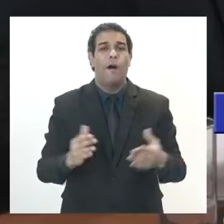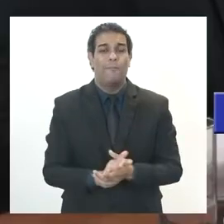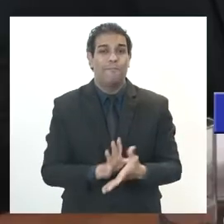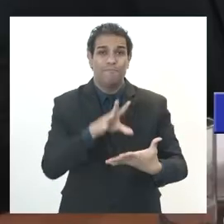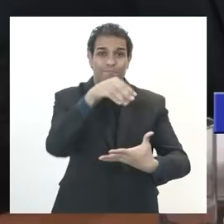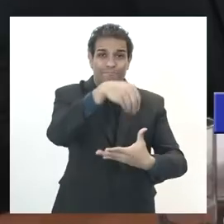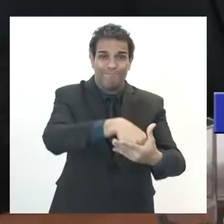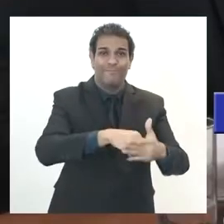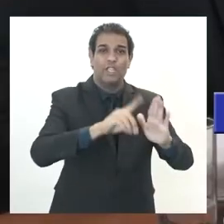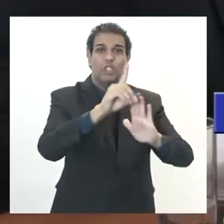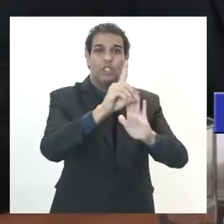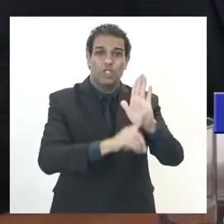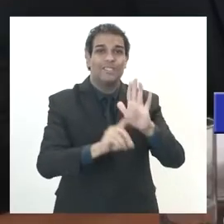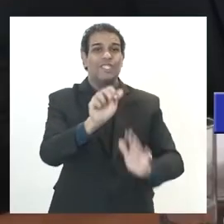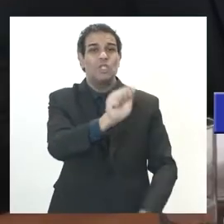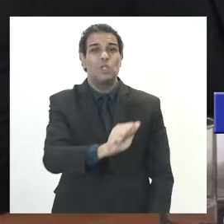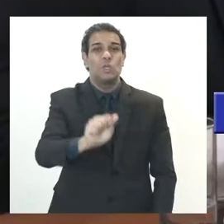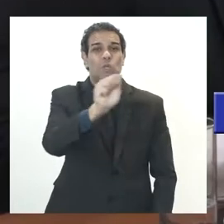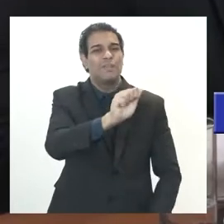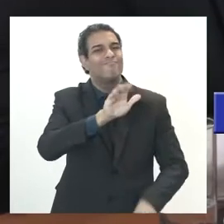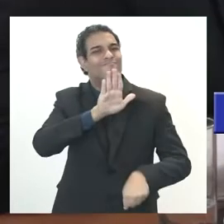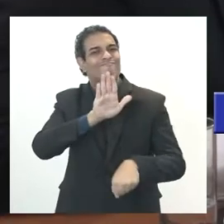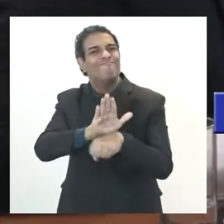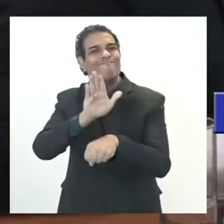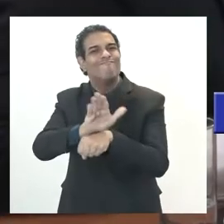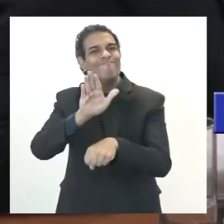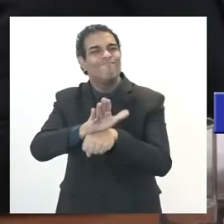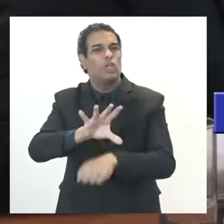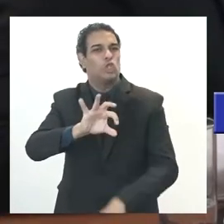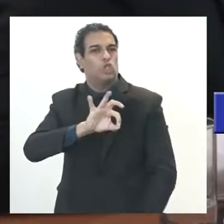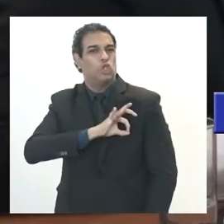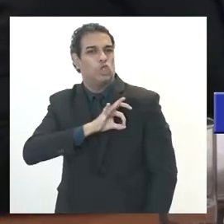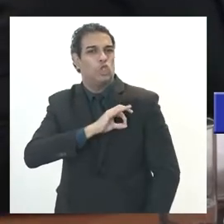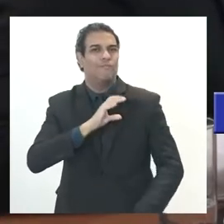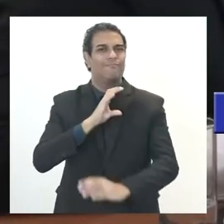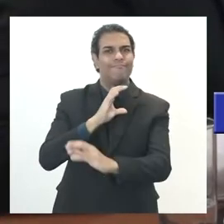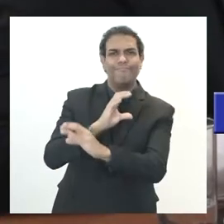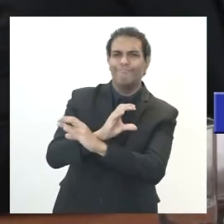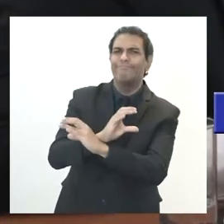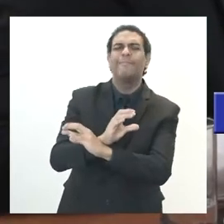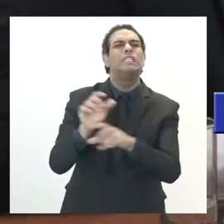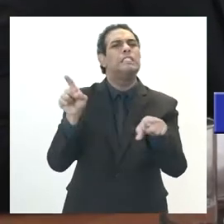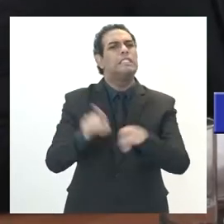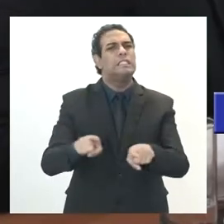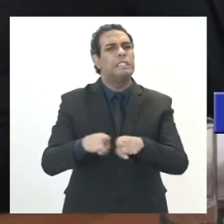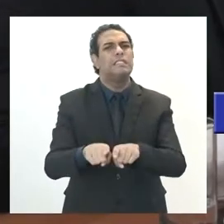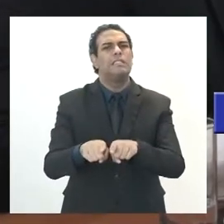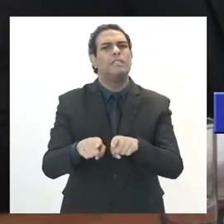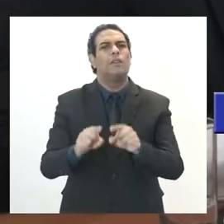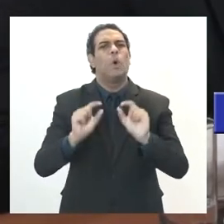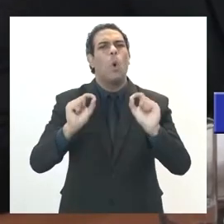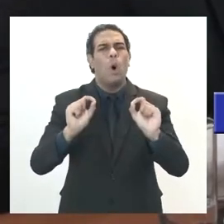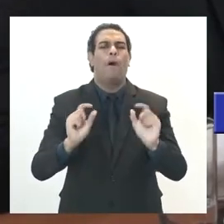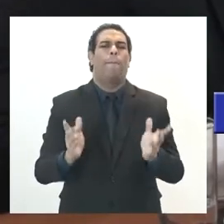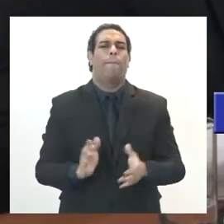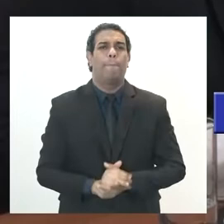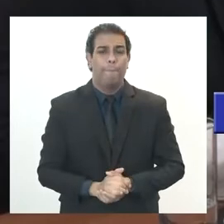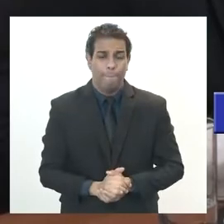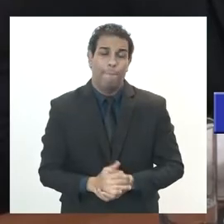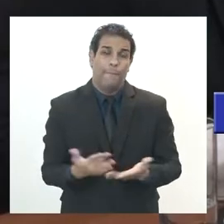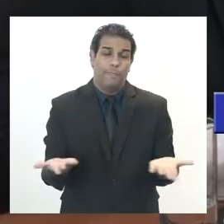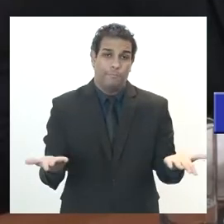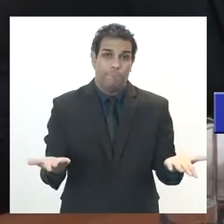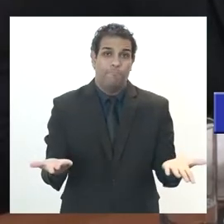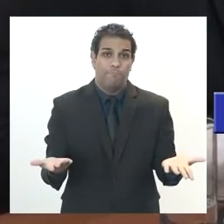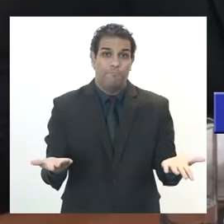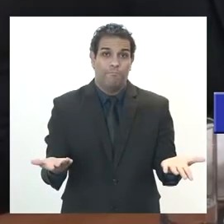fase pol ajudando muitos não só policiais esse vídeo viu Deputado como vossa excelência muito bem sabe porque